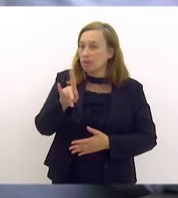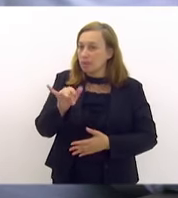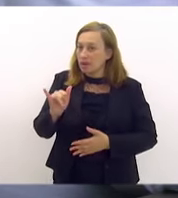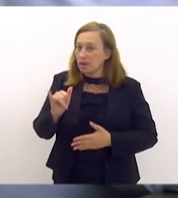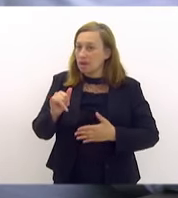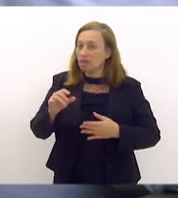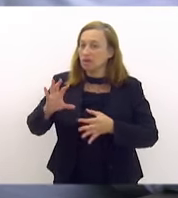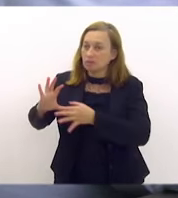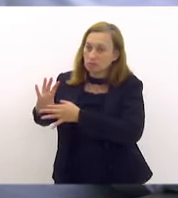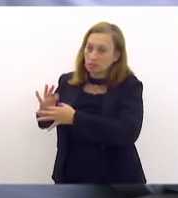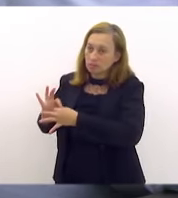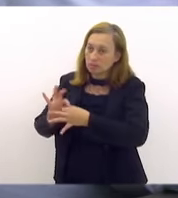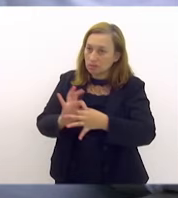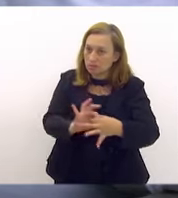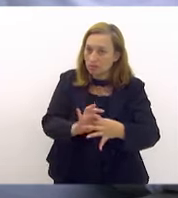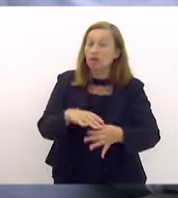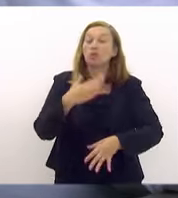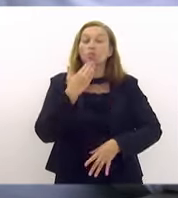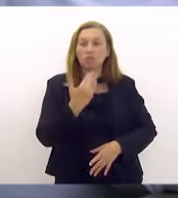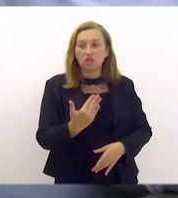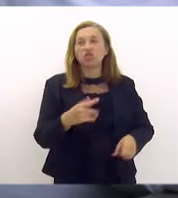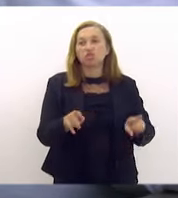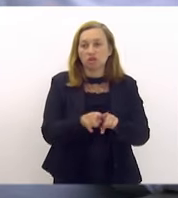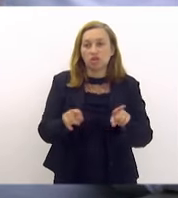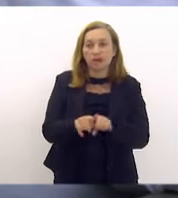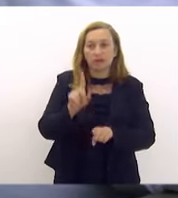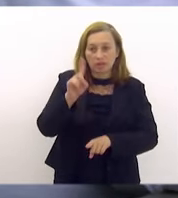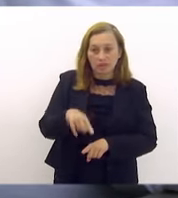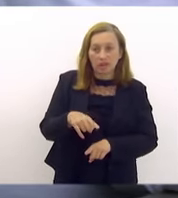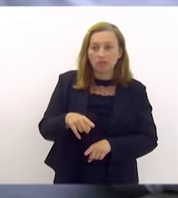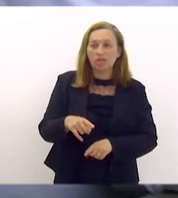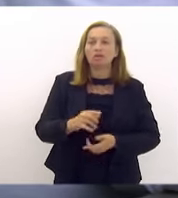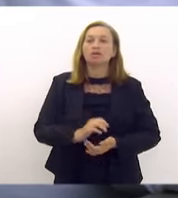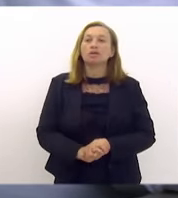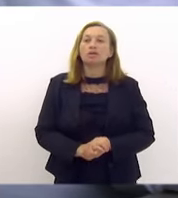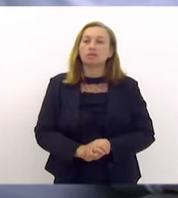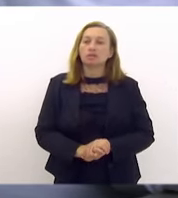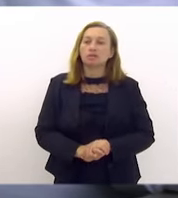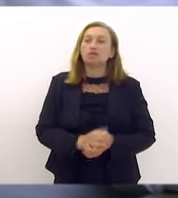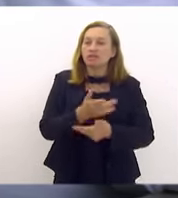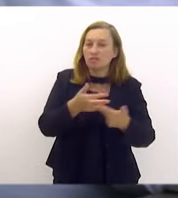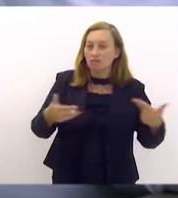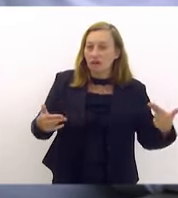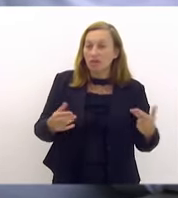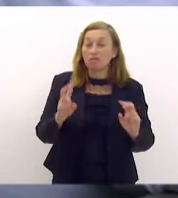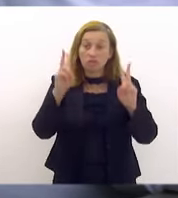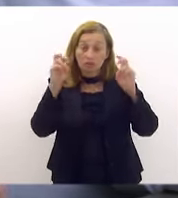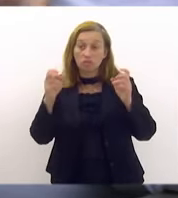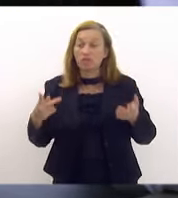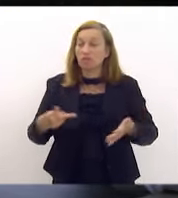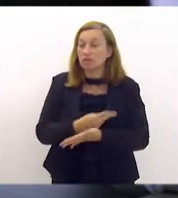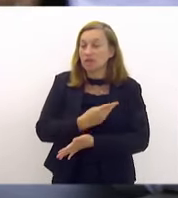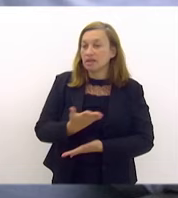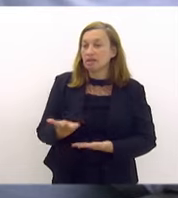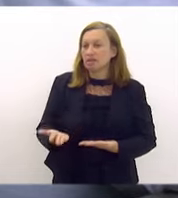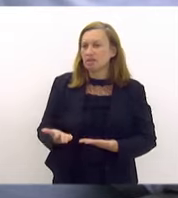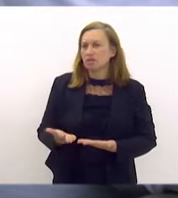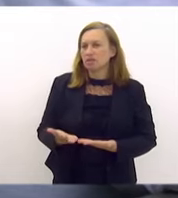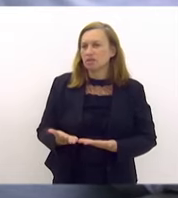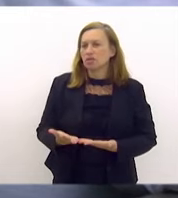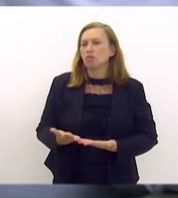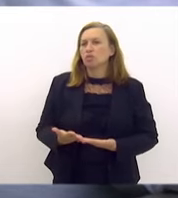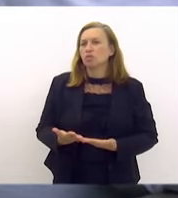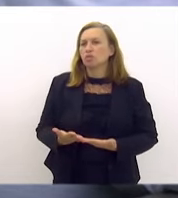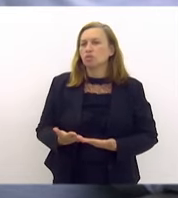nesse bojo de de pedidos também né cheg aqui diversos casos né inclusive um dos